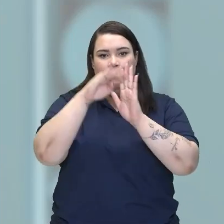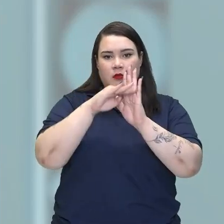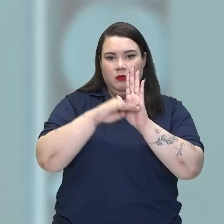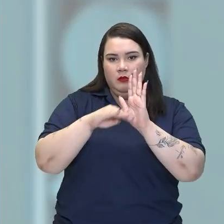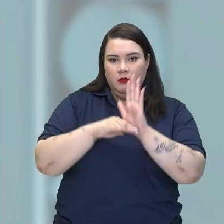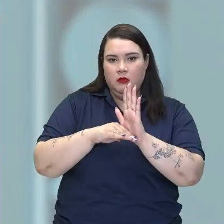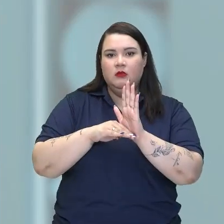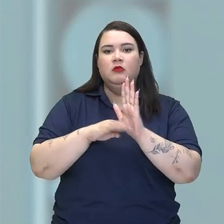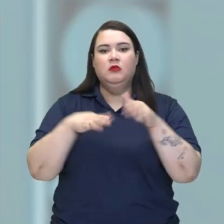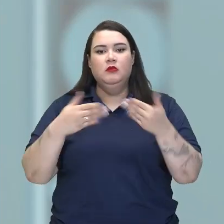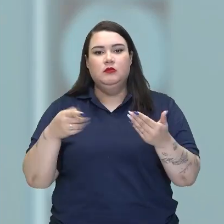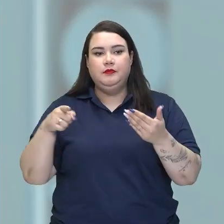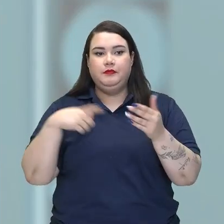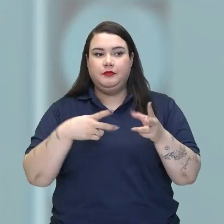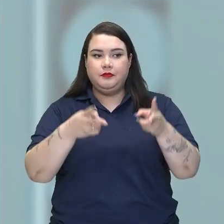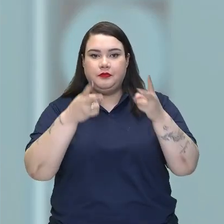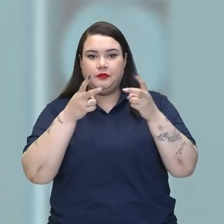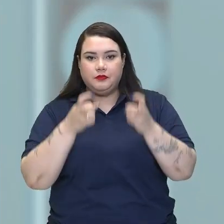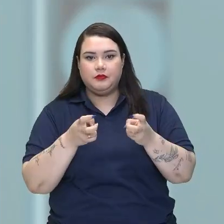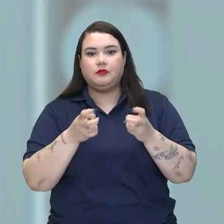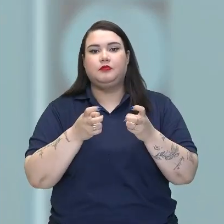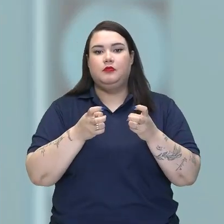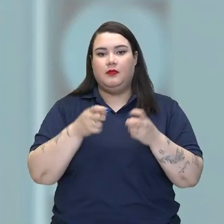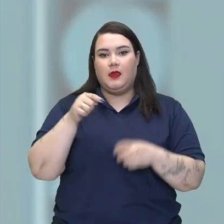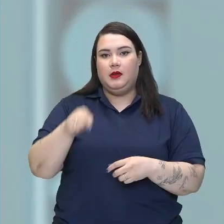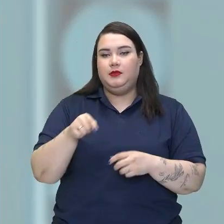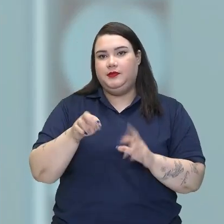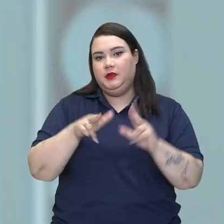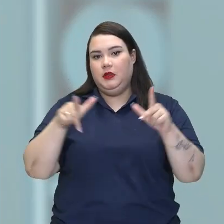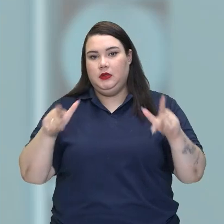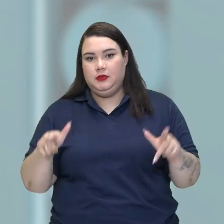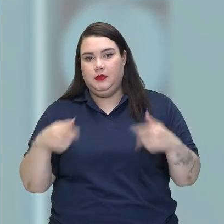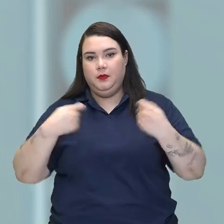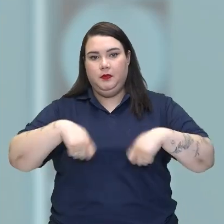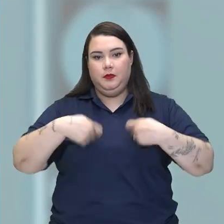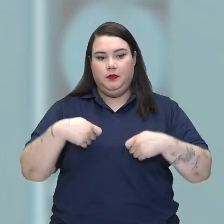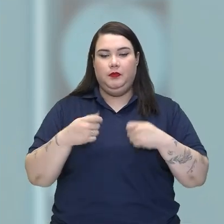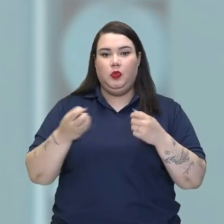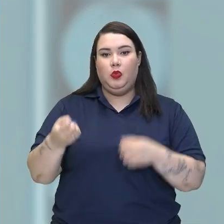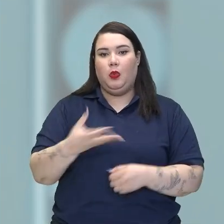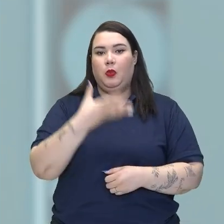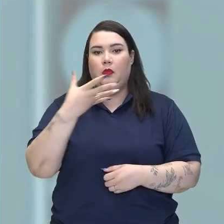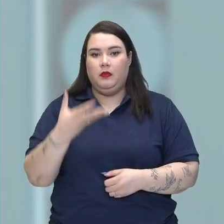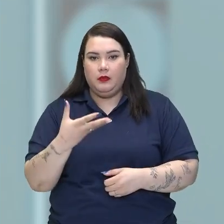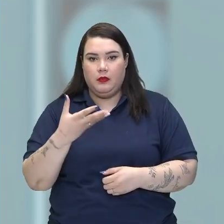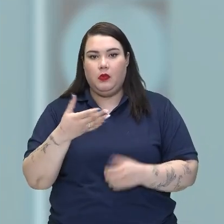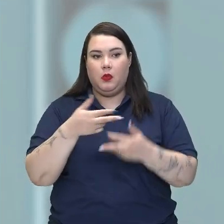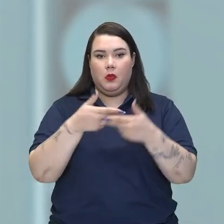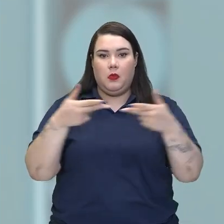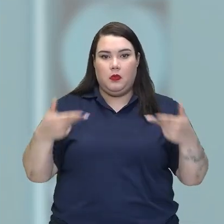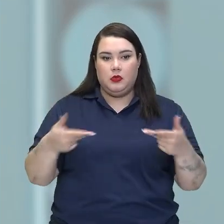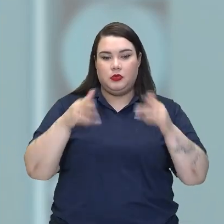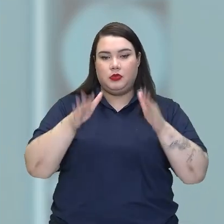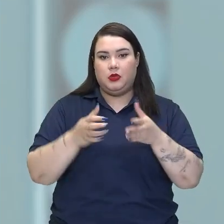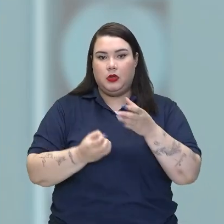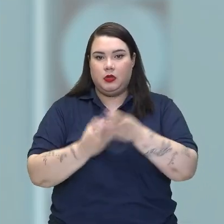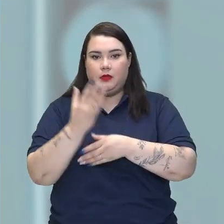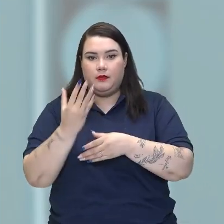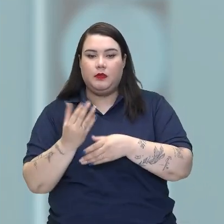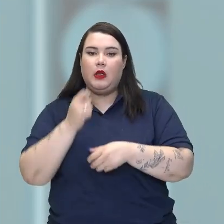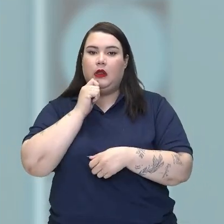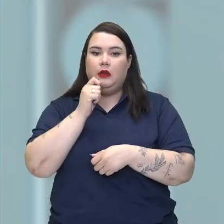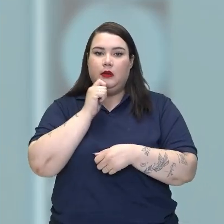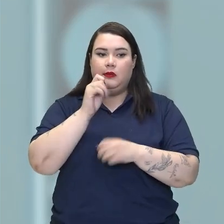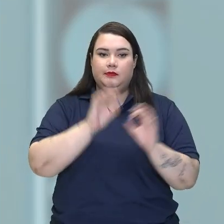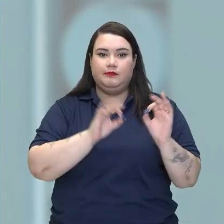que os modernistas olharam e falaram: isso aqui não está legal, a gente precisa fazer algo novo, algo que está sendo feito já para fora e que ainda não está